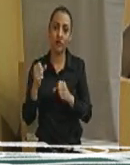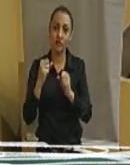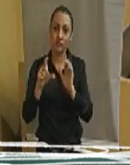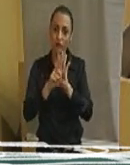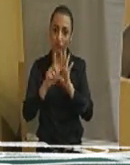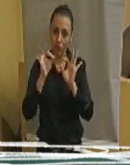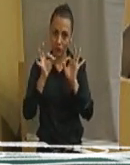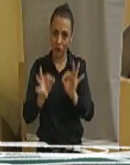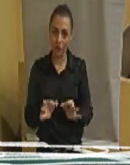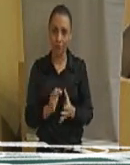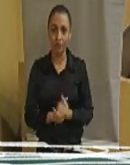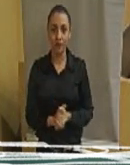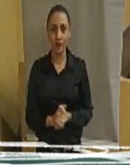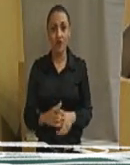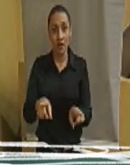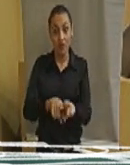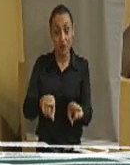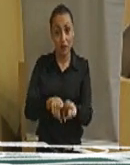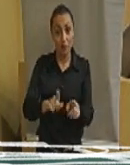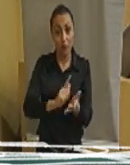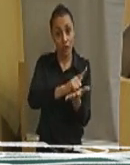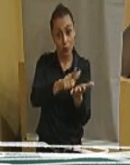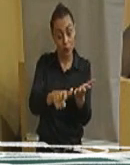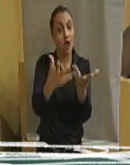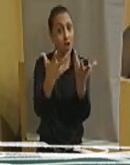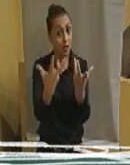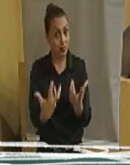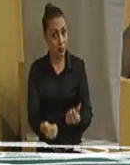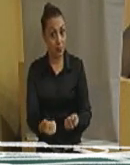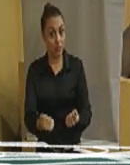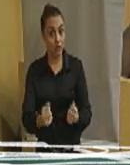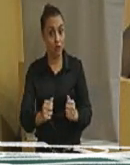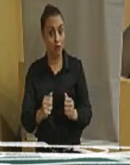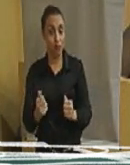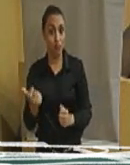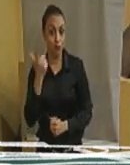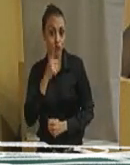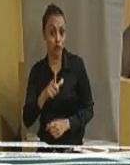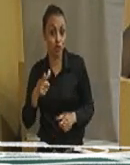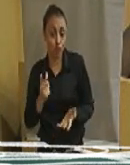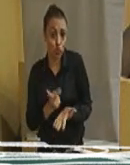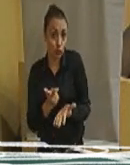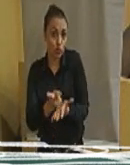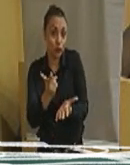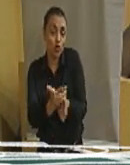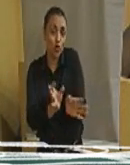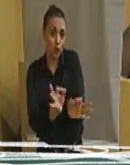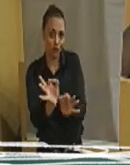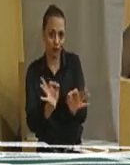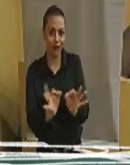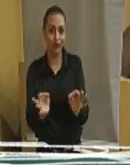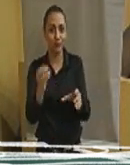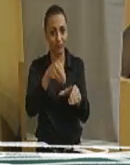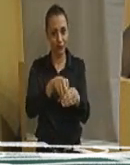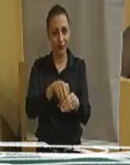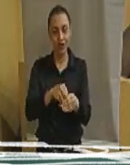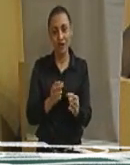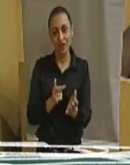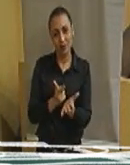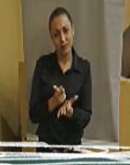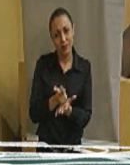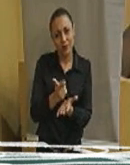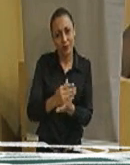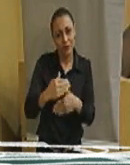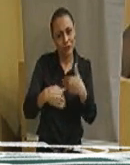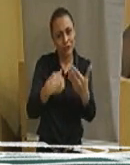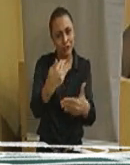Porém, a gestão aceitou o desafio de fazê-los funcionar internamente. Estamos caminhando, nenhuma conquista